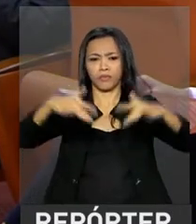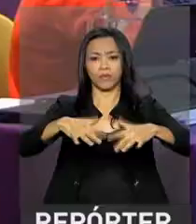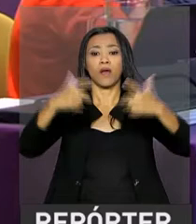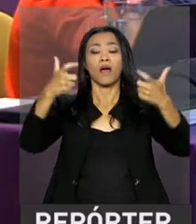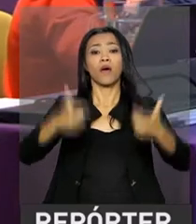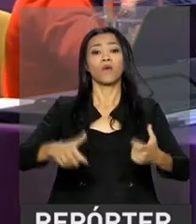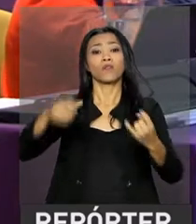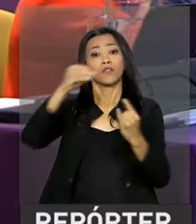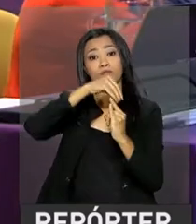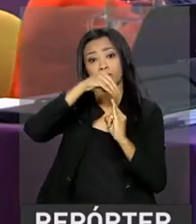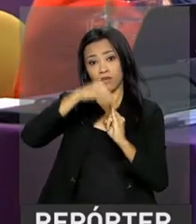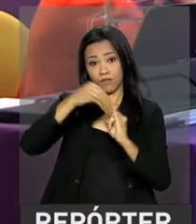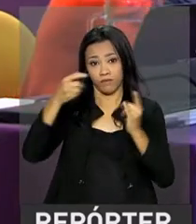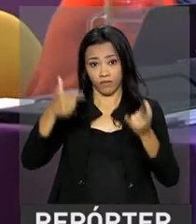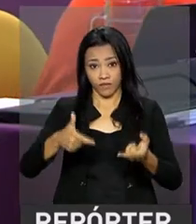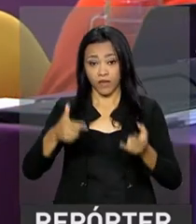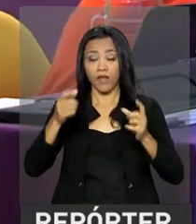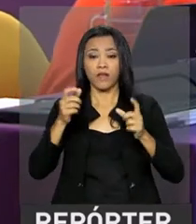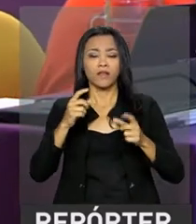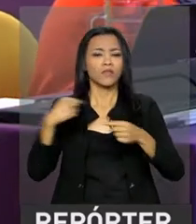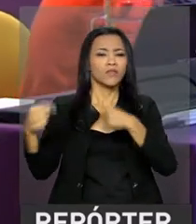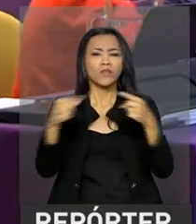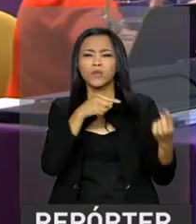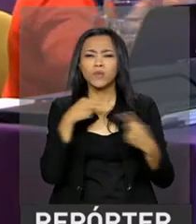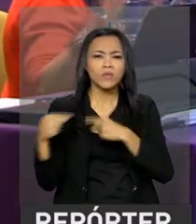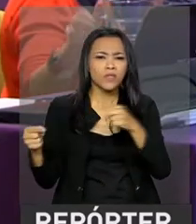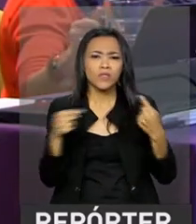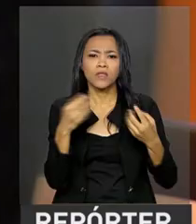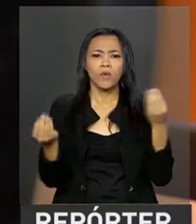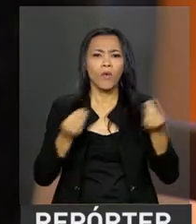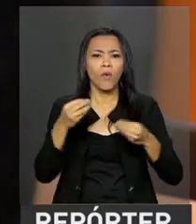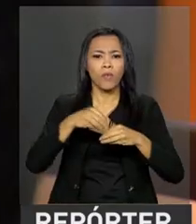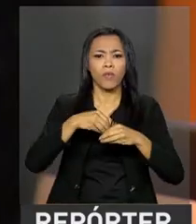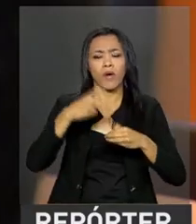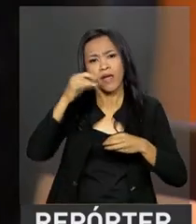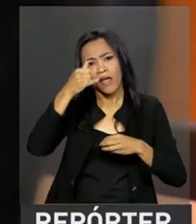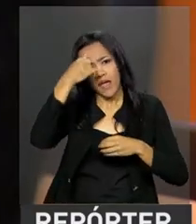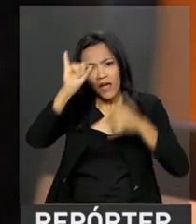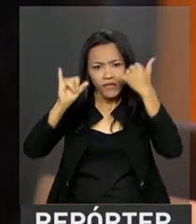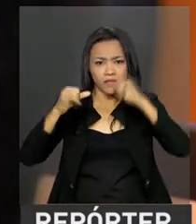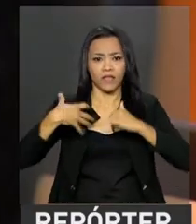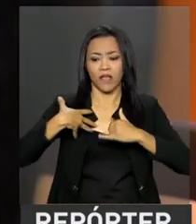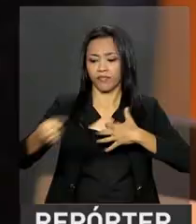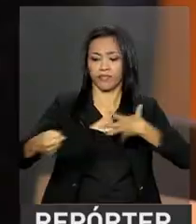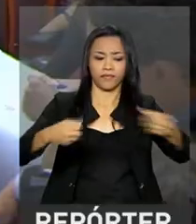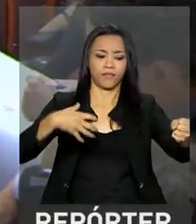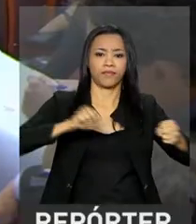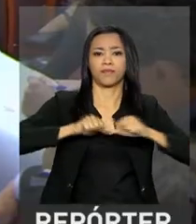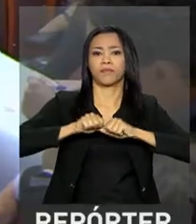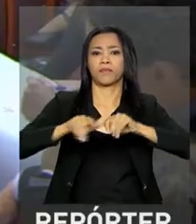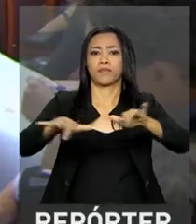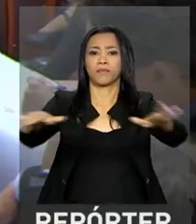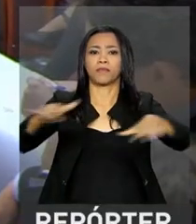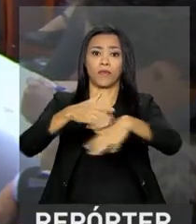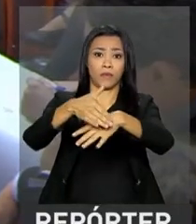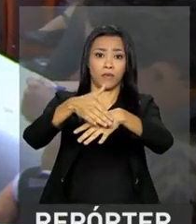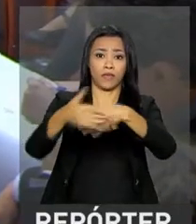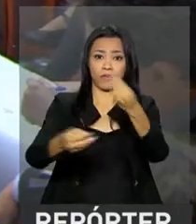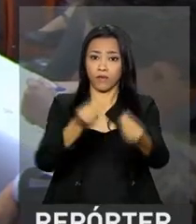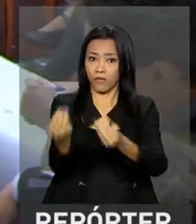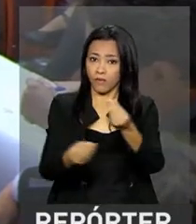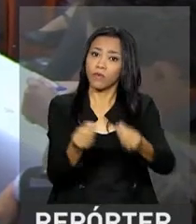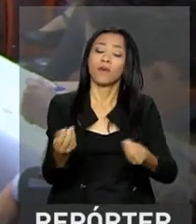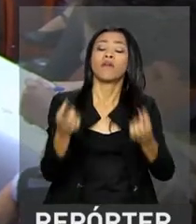no encontro estratégias para interromper a transmissão da hanseníase foram discutidas de acordo com o ministério da saúde